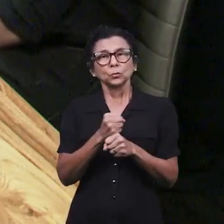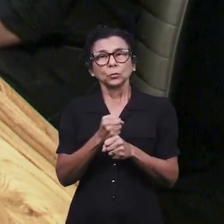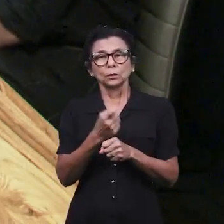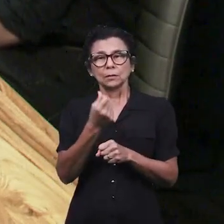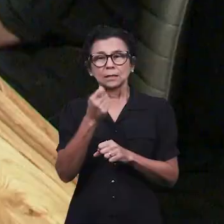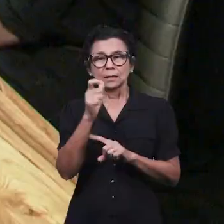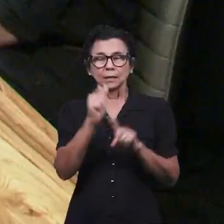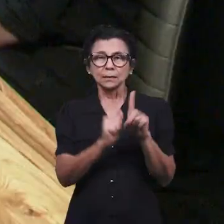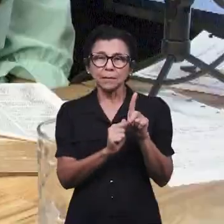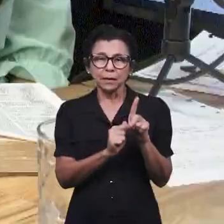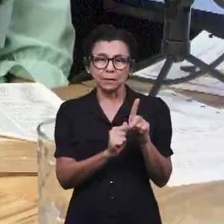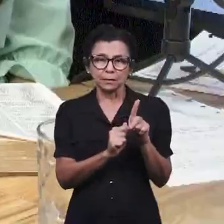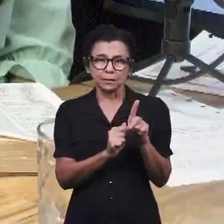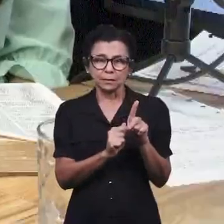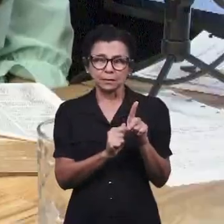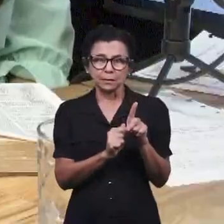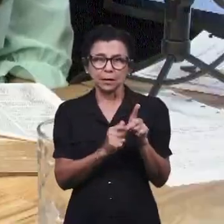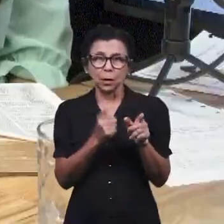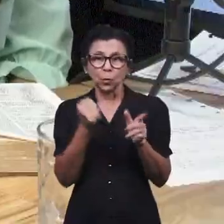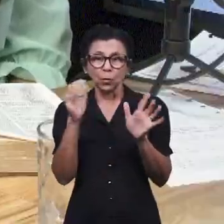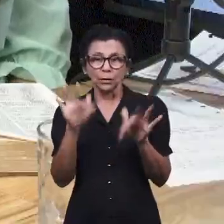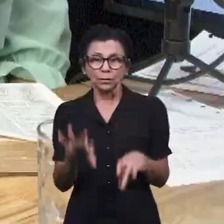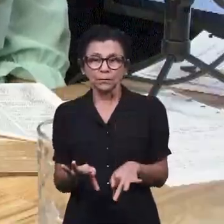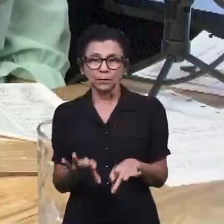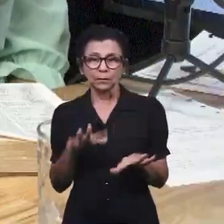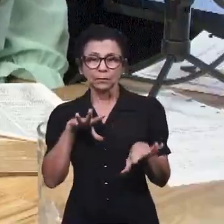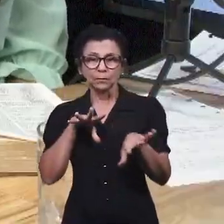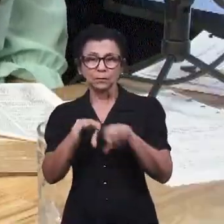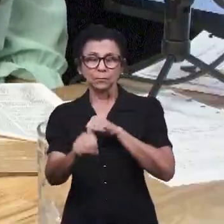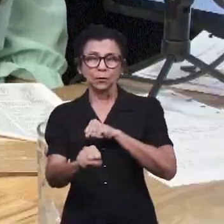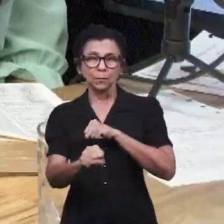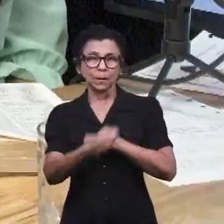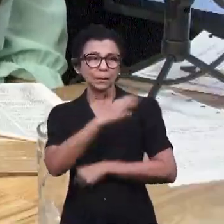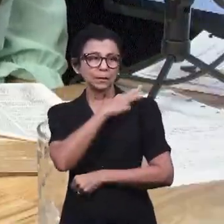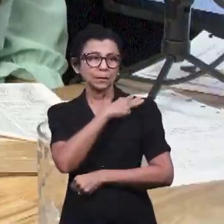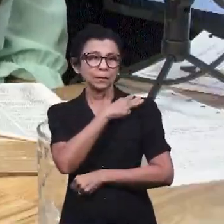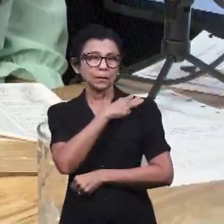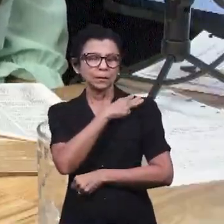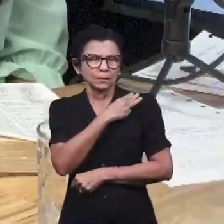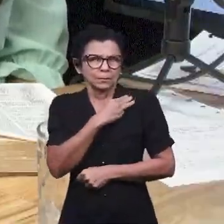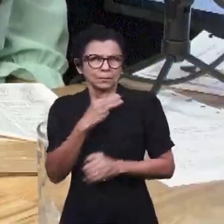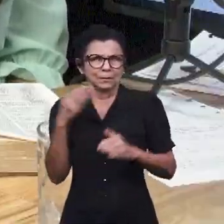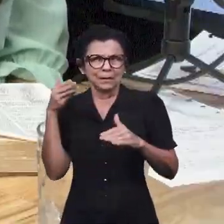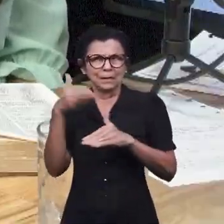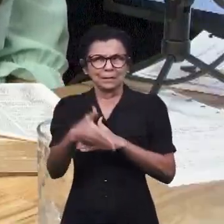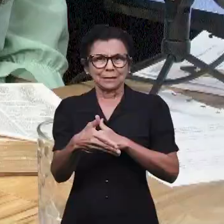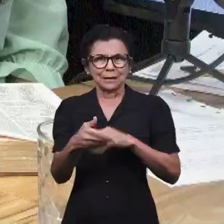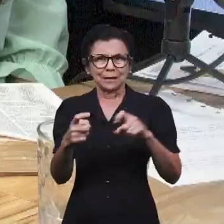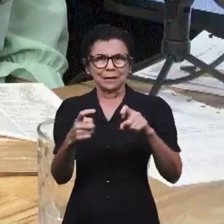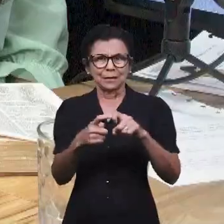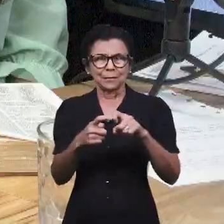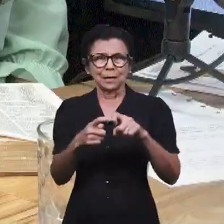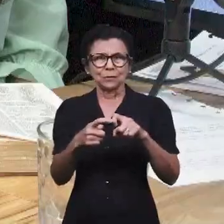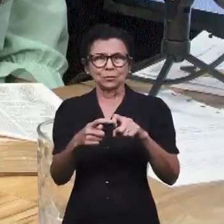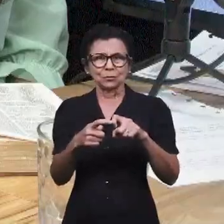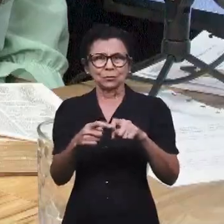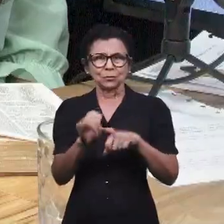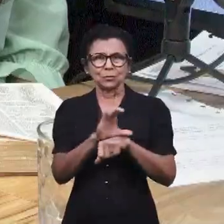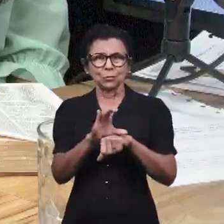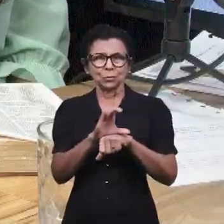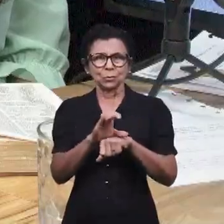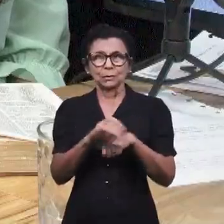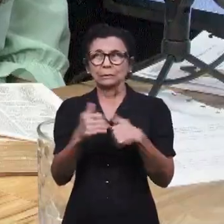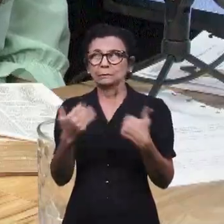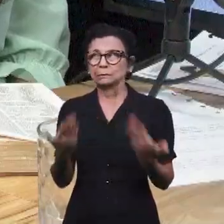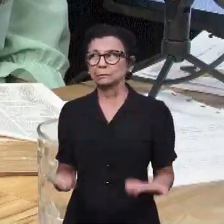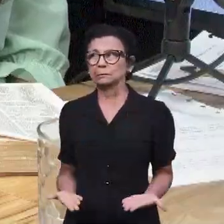diria. É muito difícil e com certeza é um limitador da razão. Mas o jovem, o servo, que ele está debaixo da revelação do